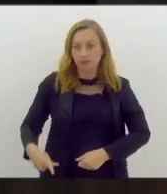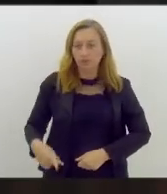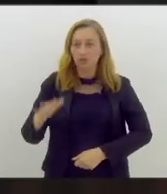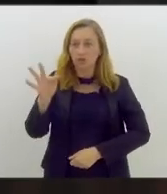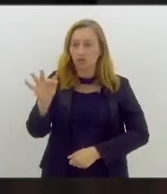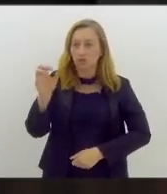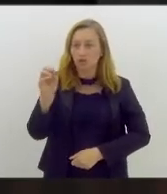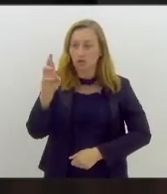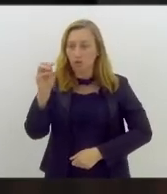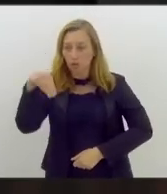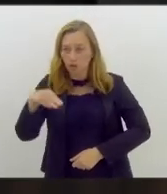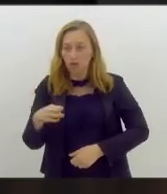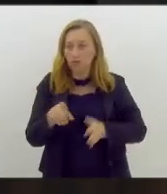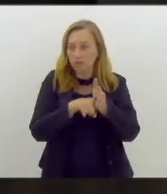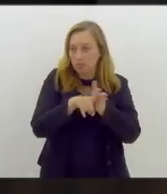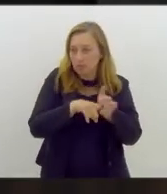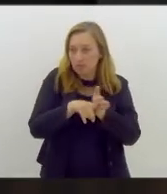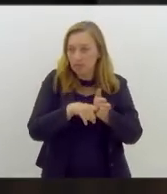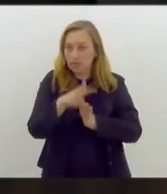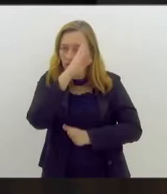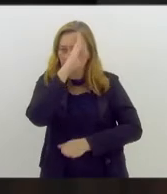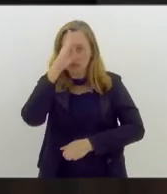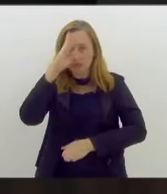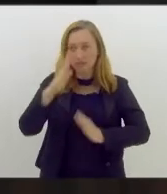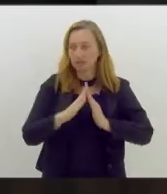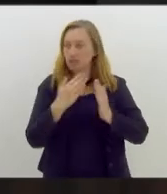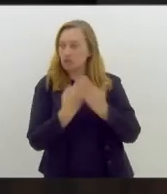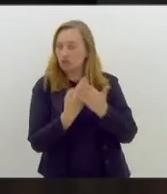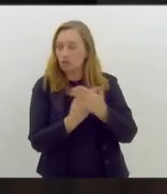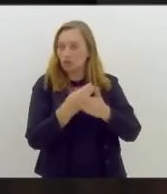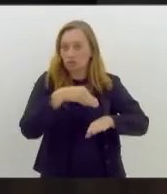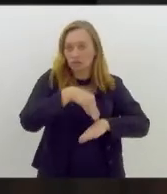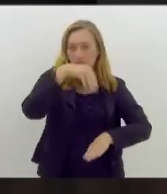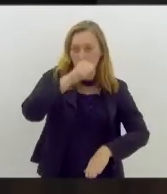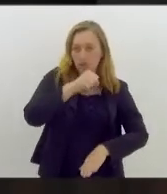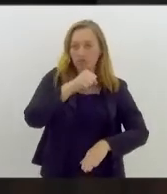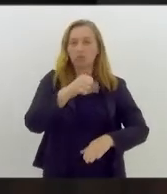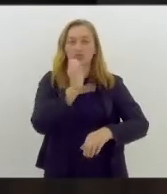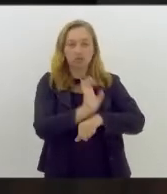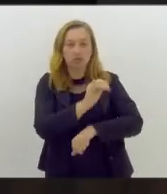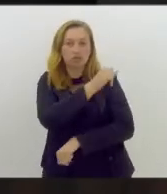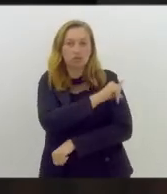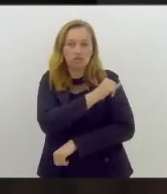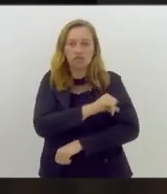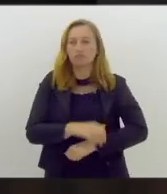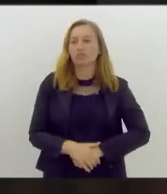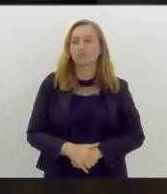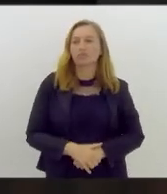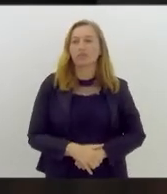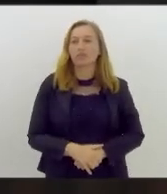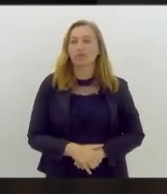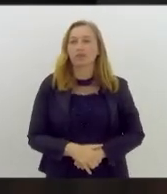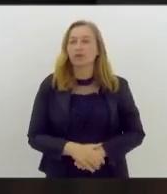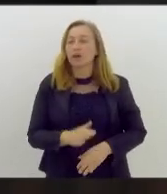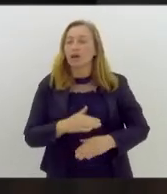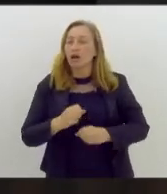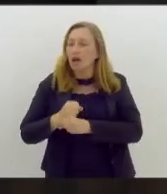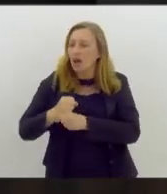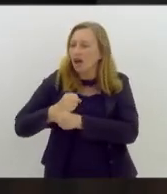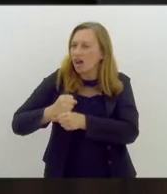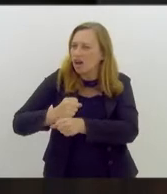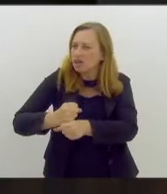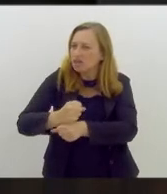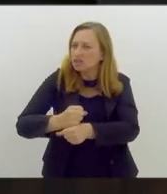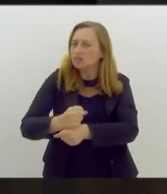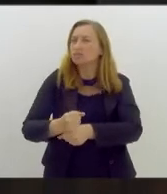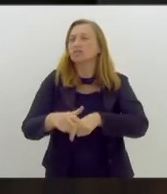Fórum Permanente de Pesquisas Acadêmicas da Escola de Magistratura do Estado do Rio de Janeiro. Durante os anos em